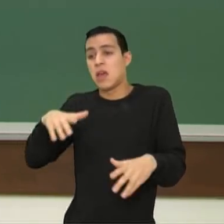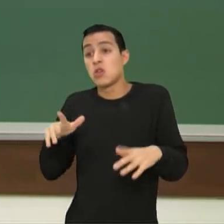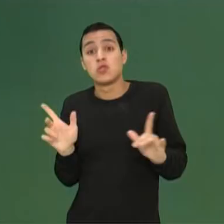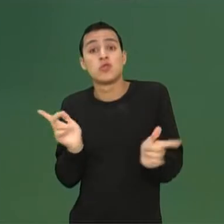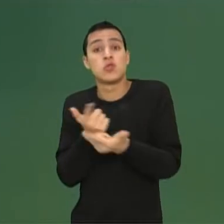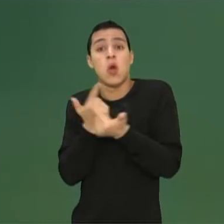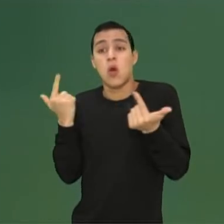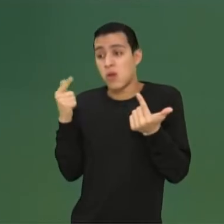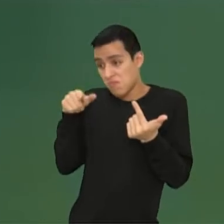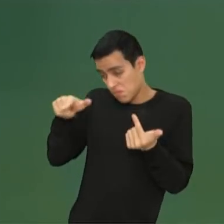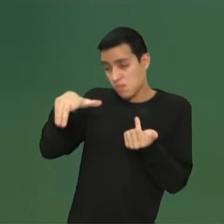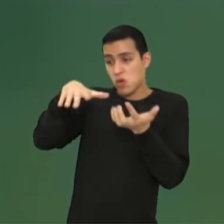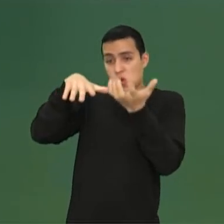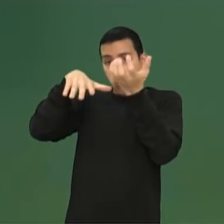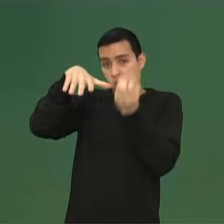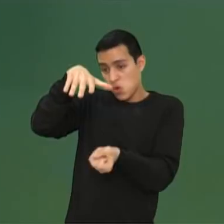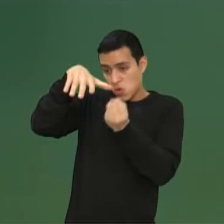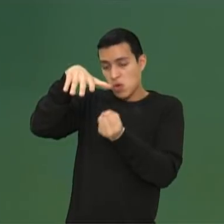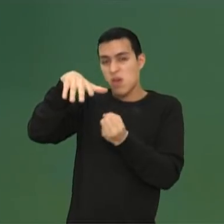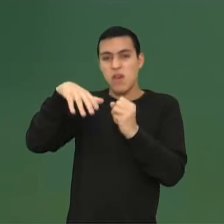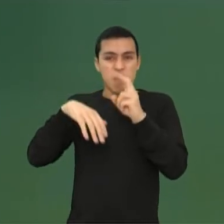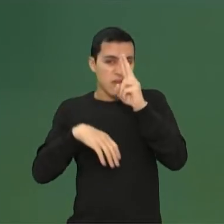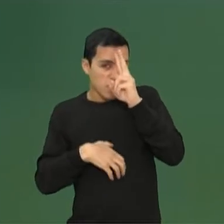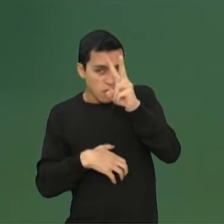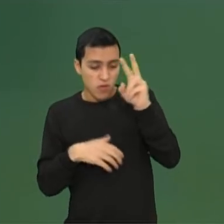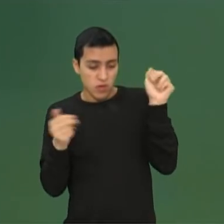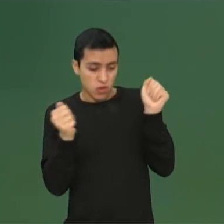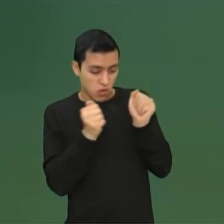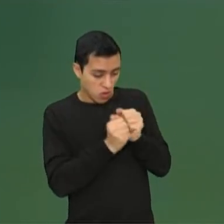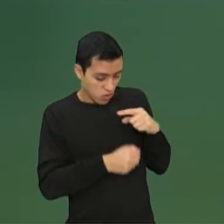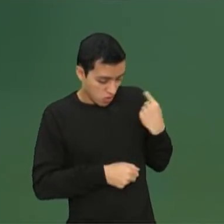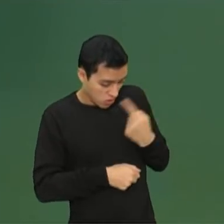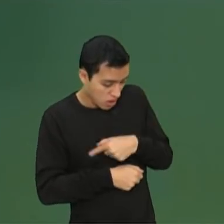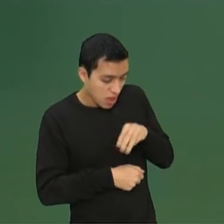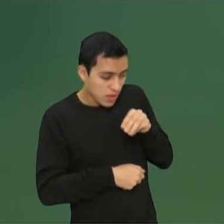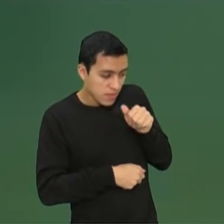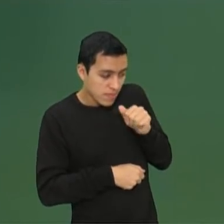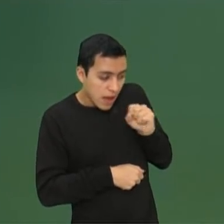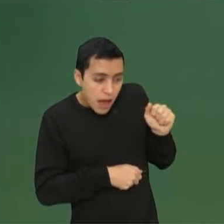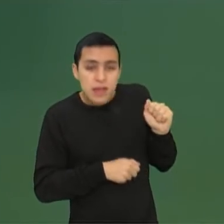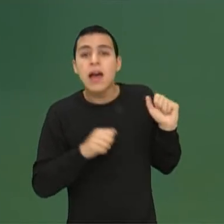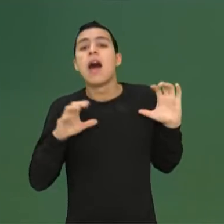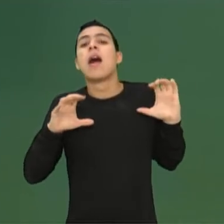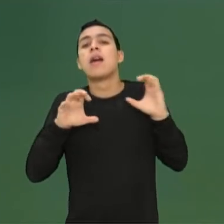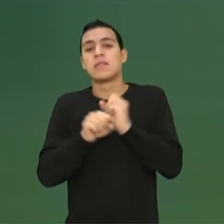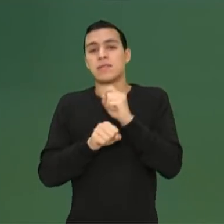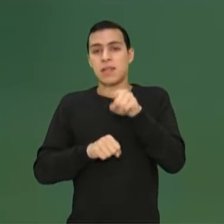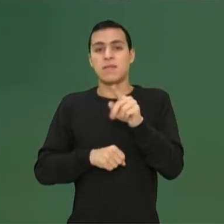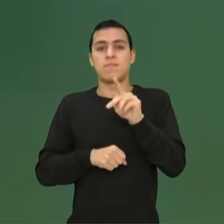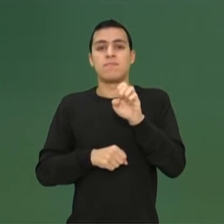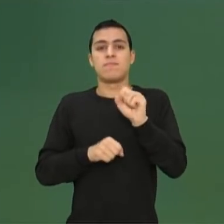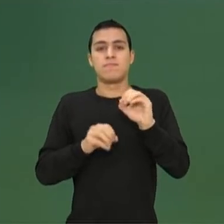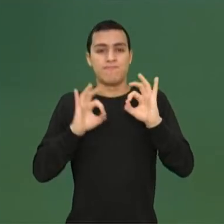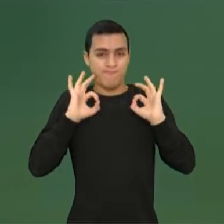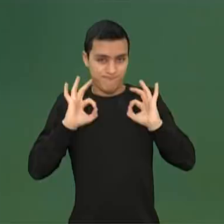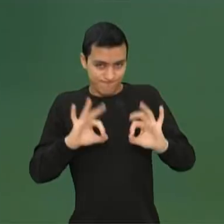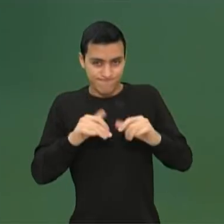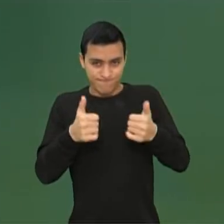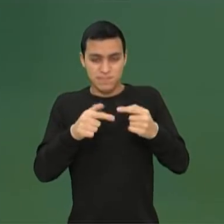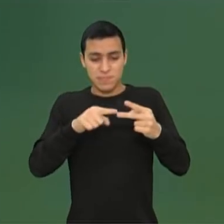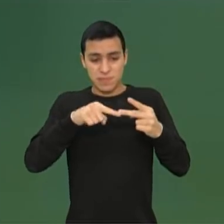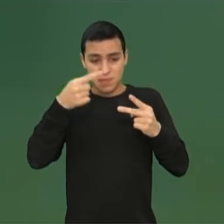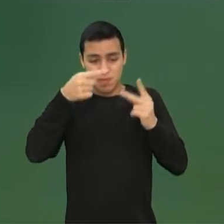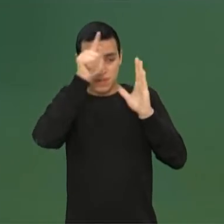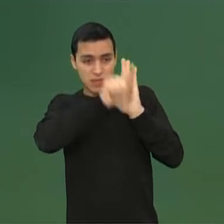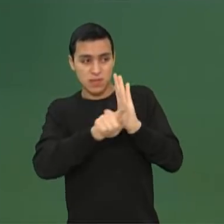essa força, junto com a nossa massa, resulta no peso. Perfeito? Vamos para o nosso segundo quiz